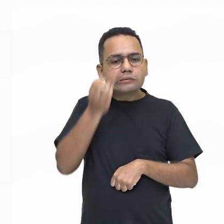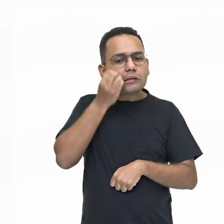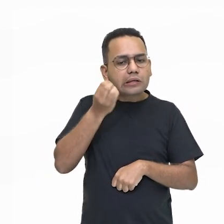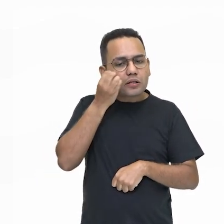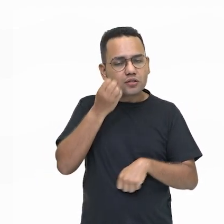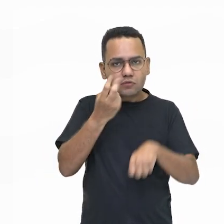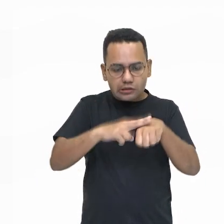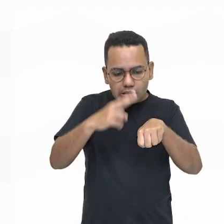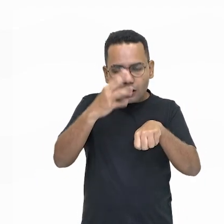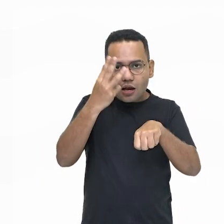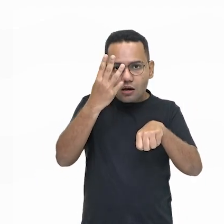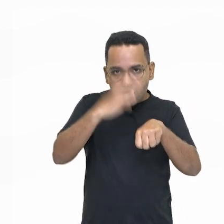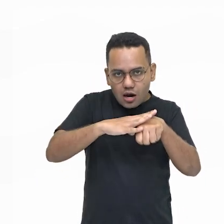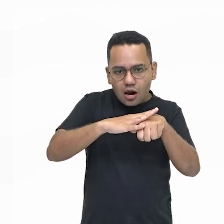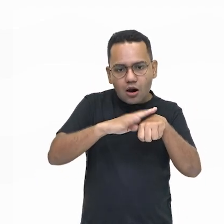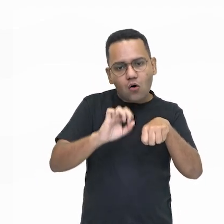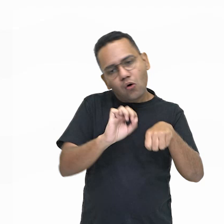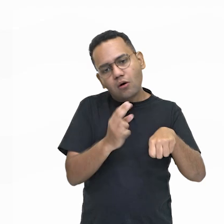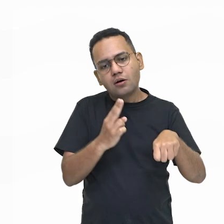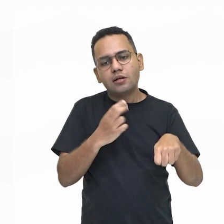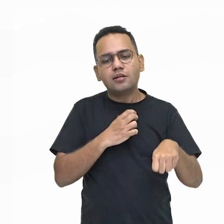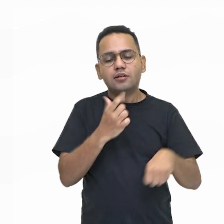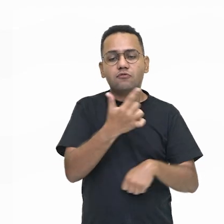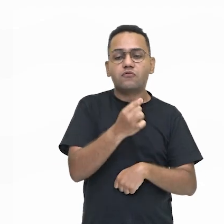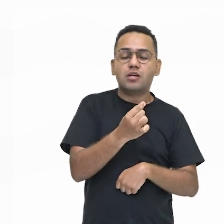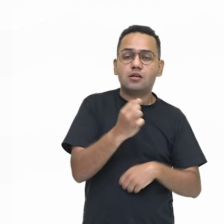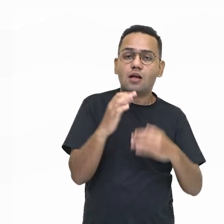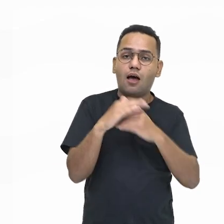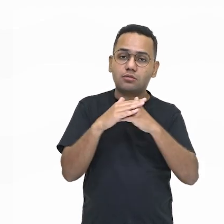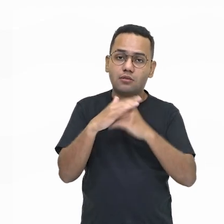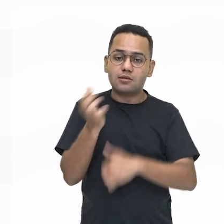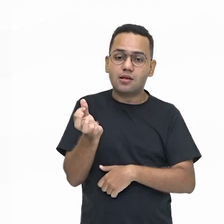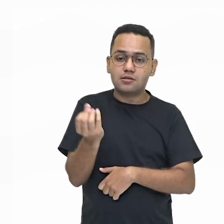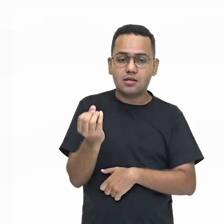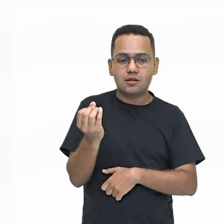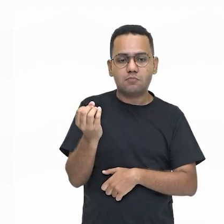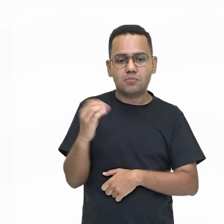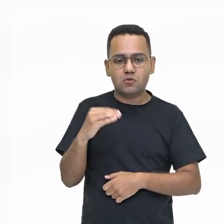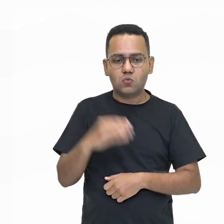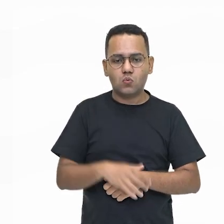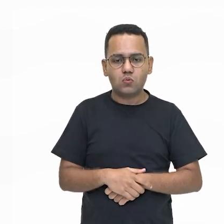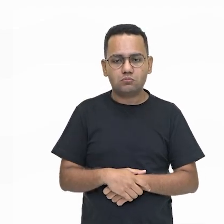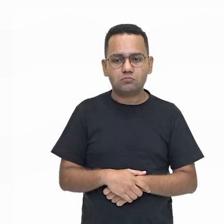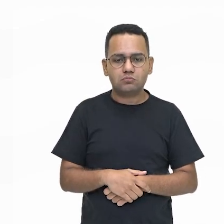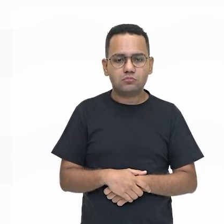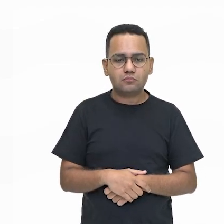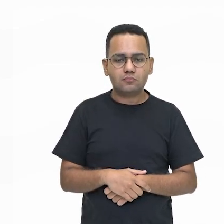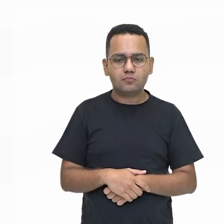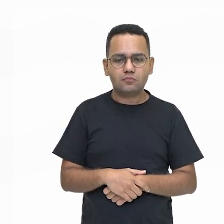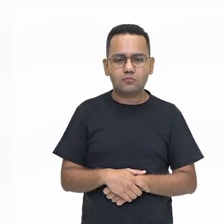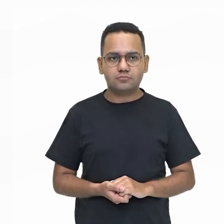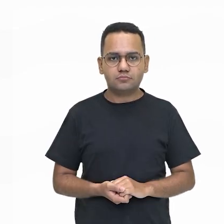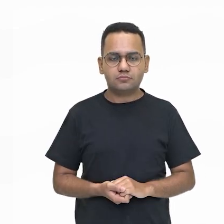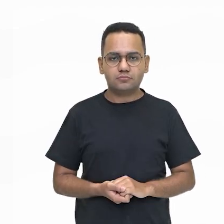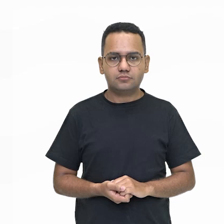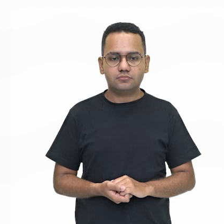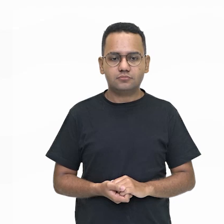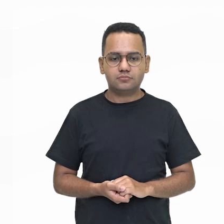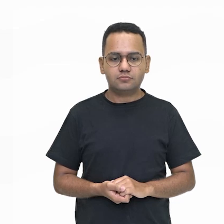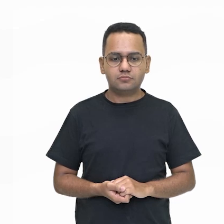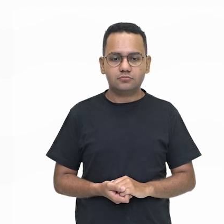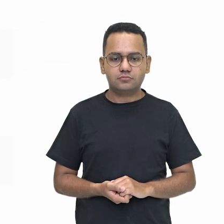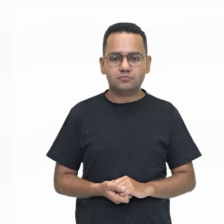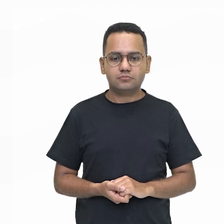minutos, não devendo ultrapassar a intensidade de 85% do VO2 máximo,